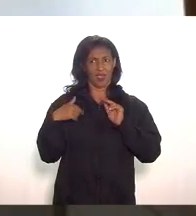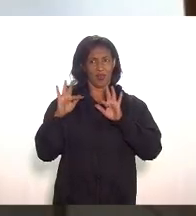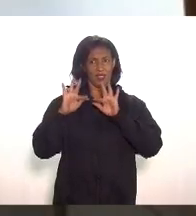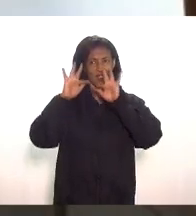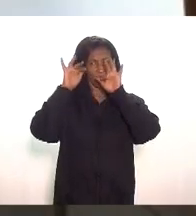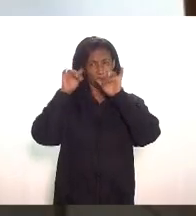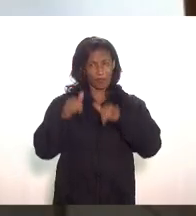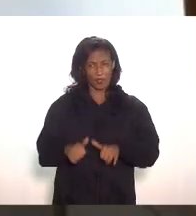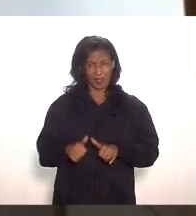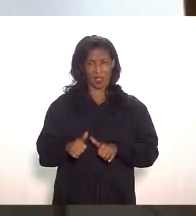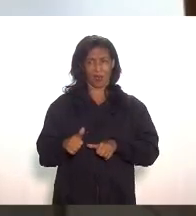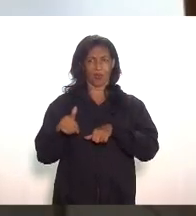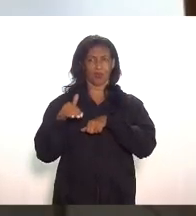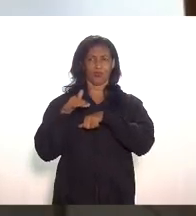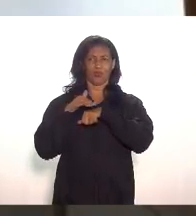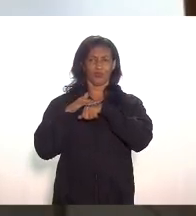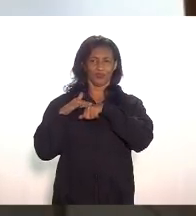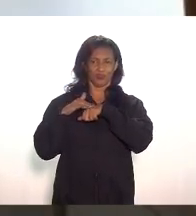sessão.